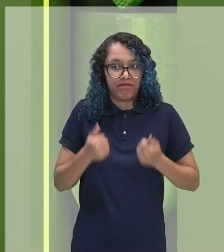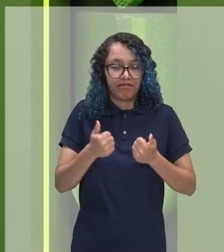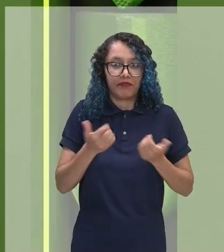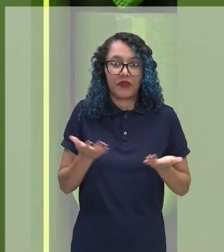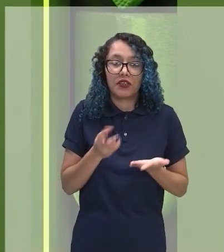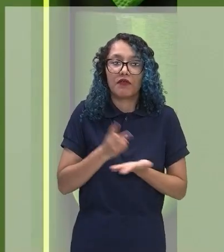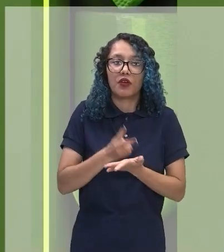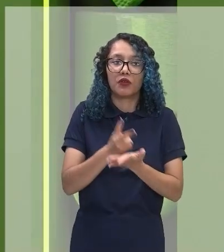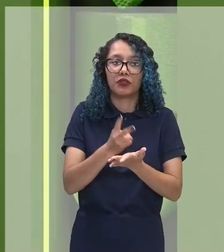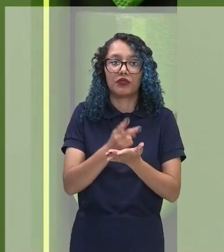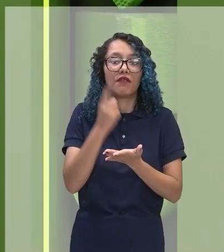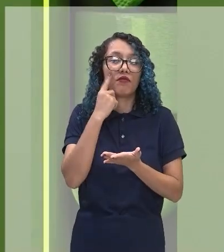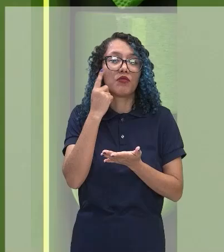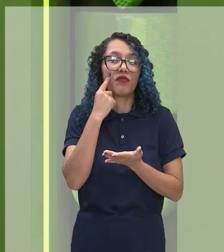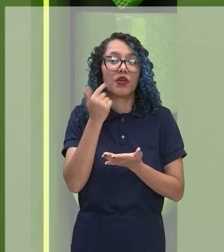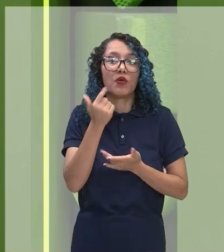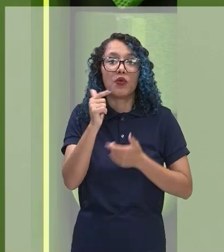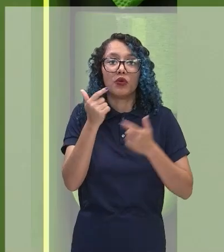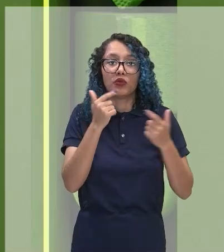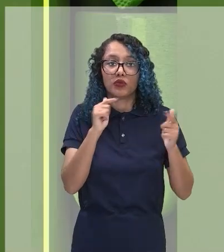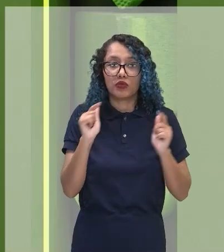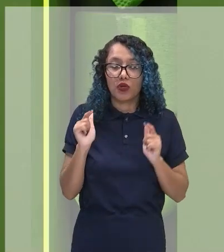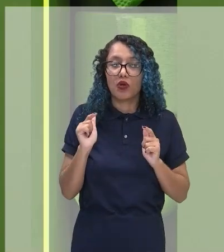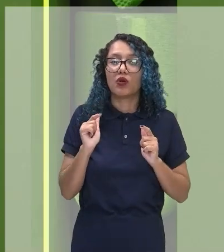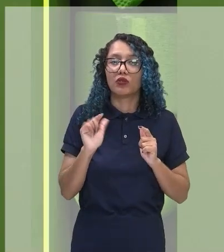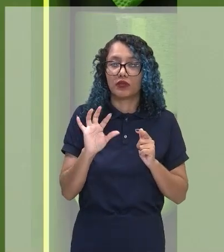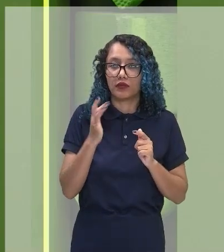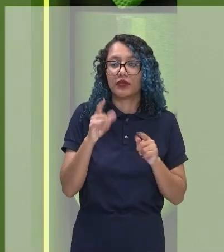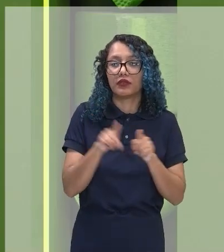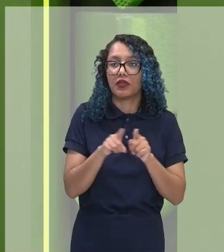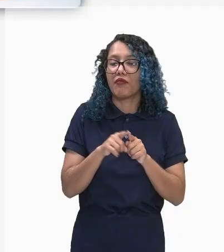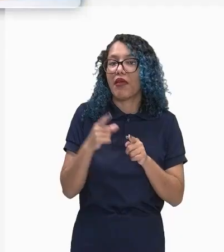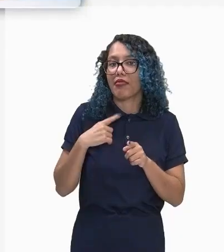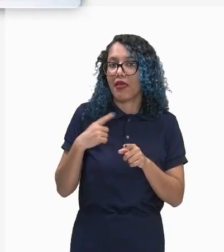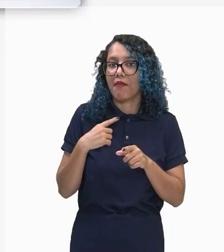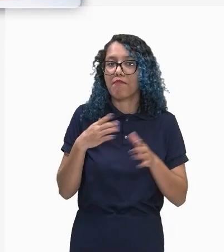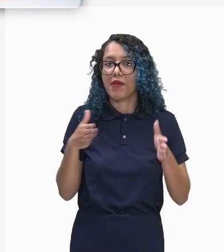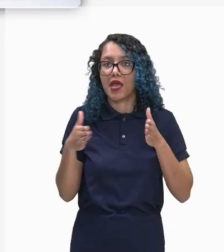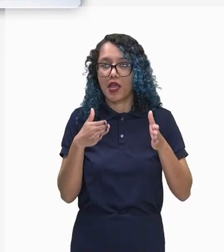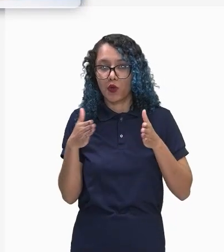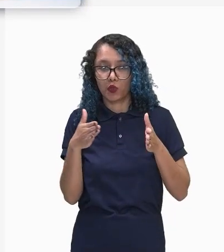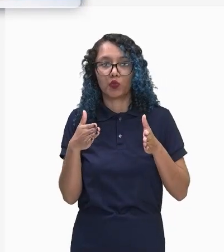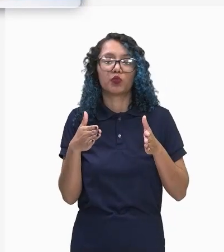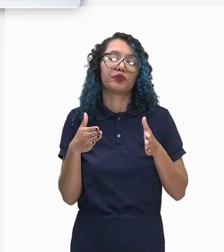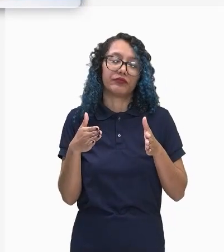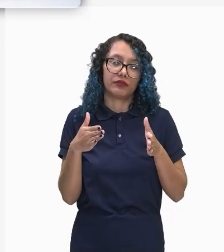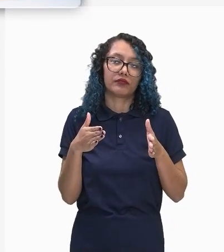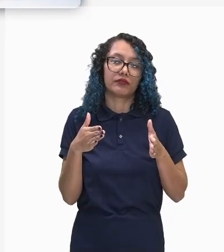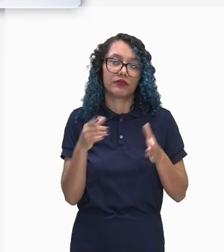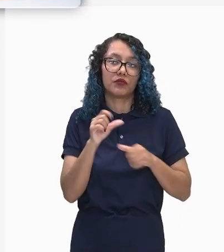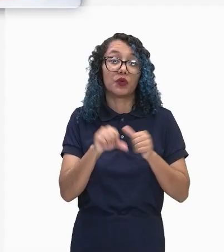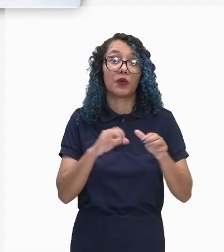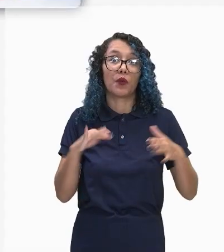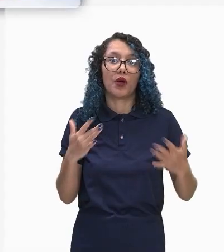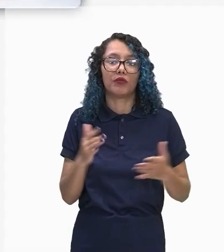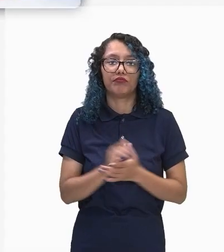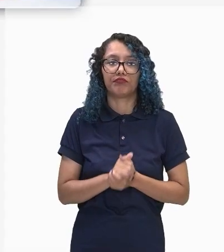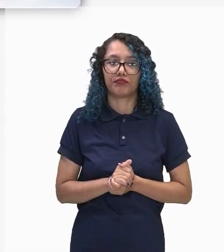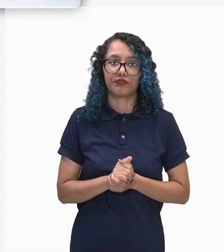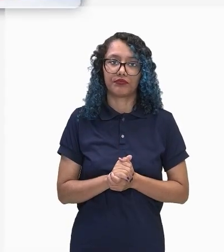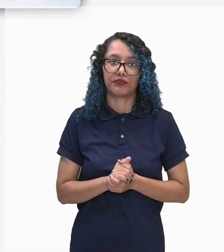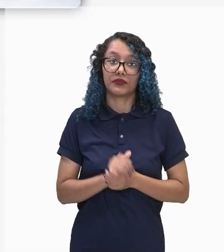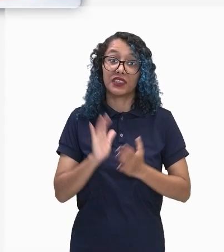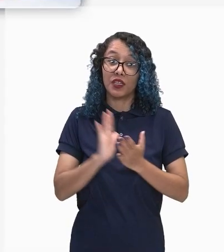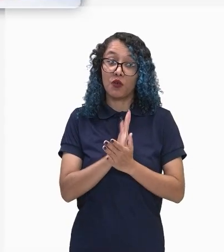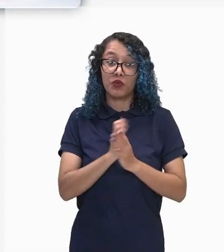avançar para ver quais são os outros eventos que ocorrem também durante a puberdade. Então, existem, né, algumas características que não